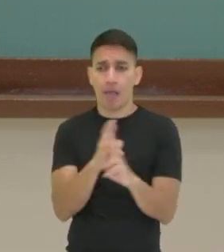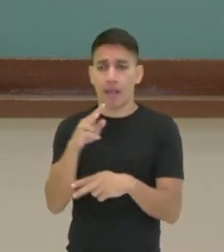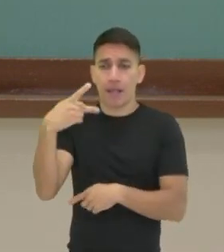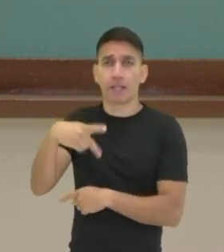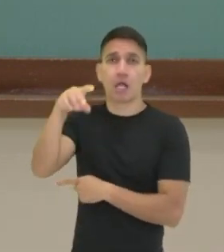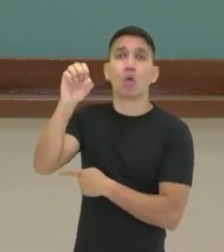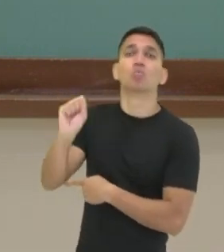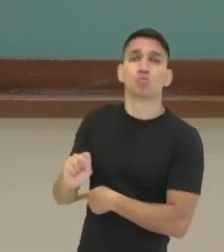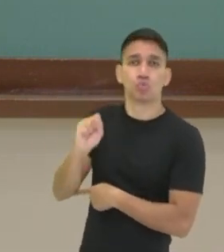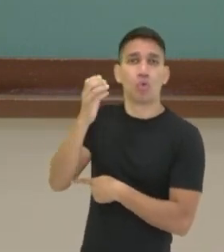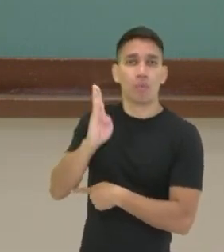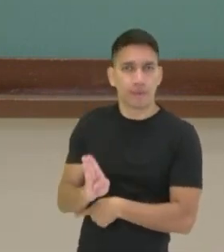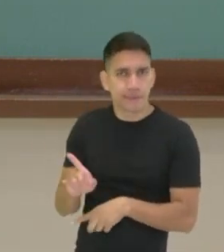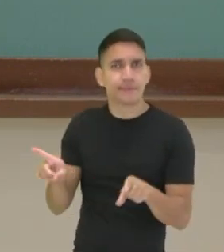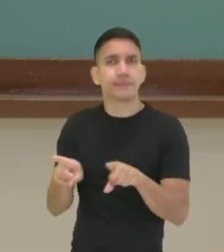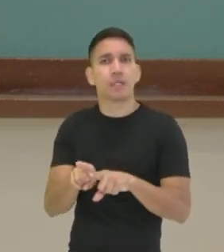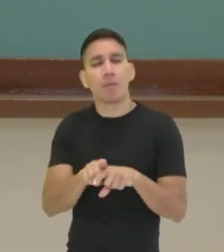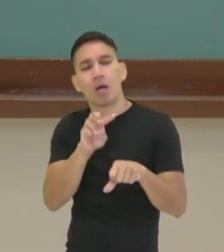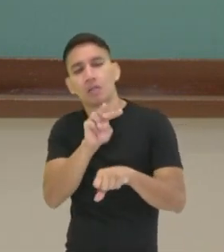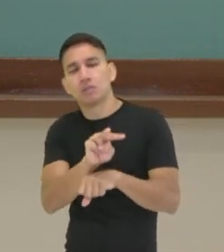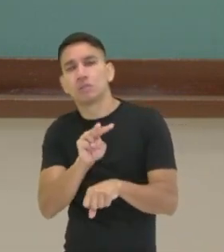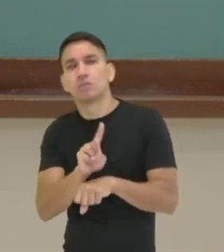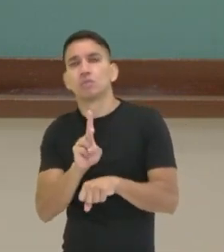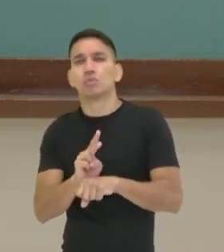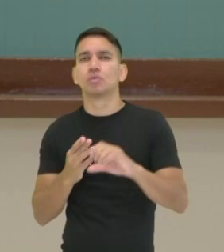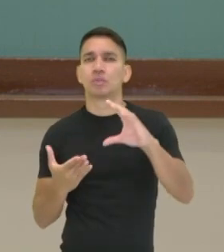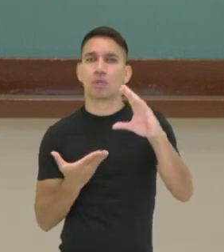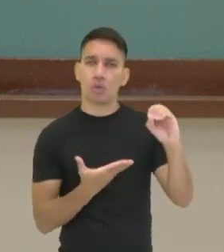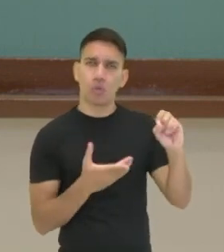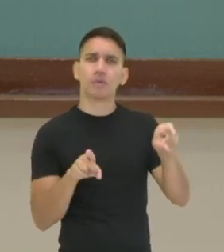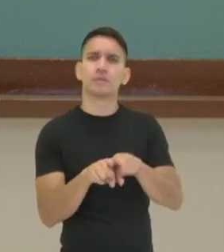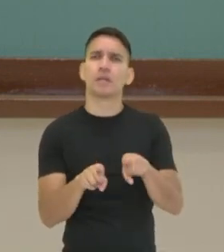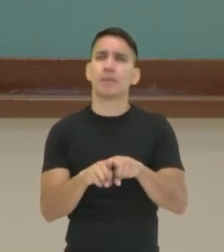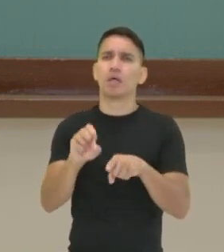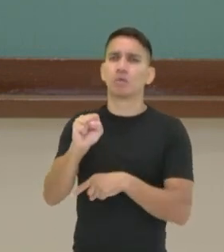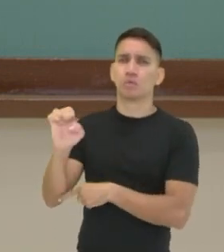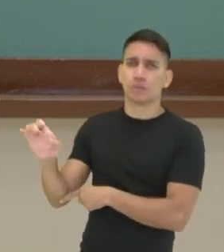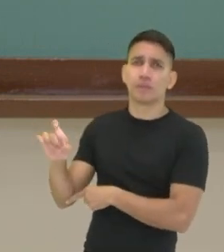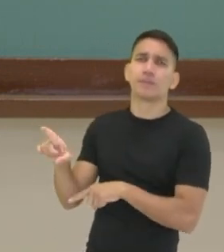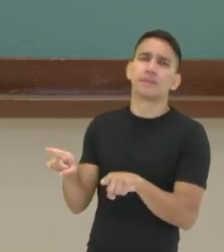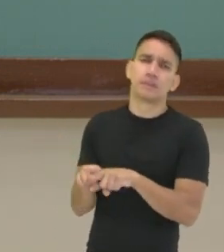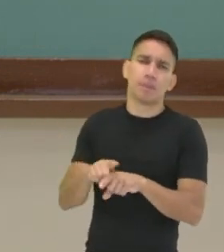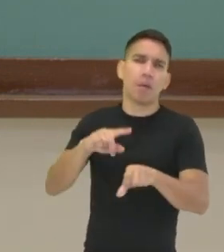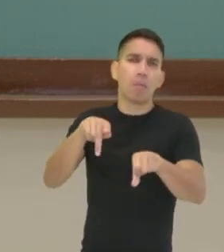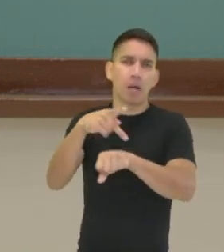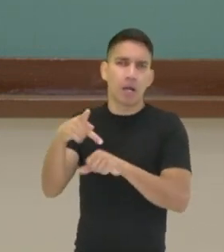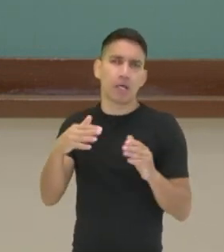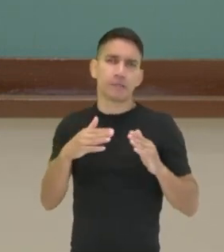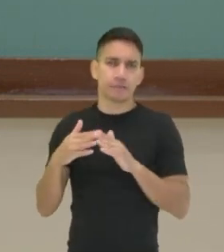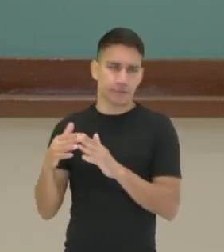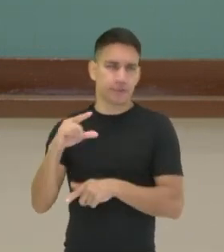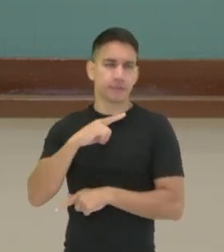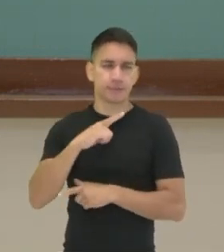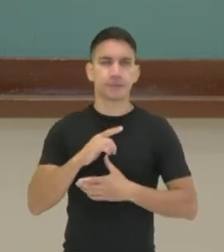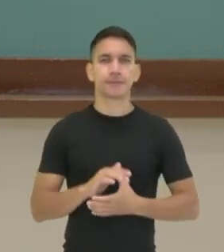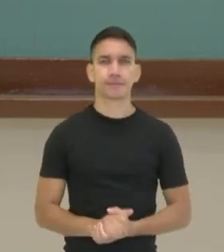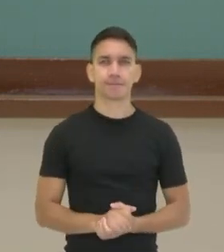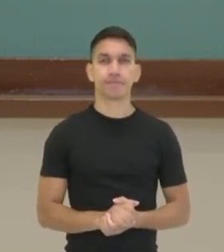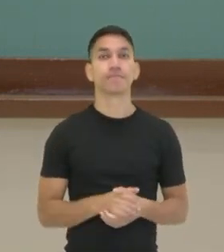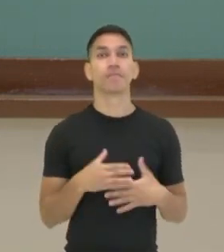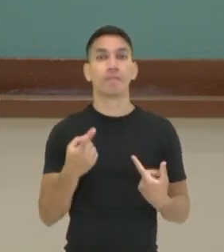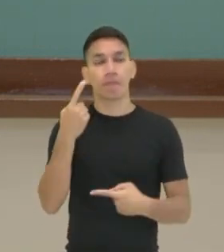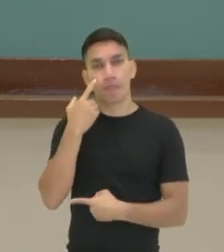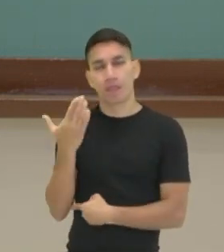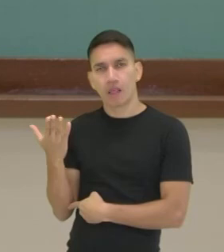Brasil, centro-oeste, né, sudeste e países vizinhos, né, não deixa de ser também. Então temos